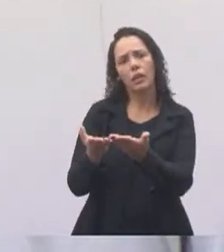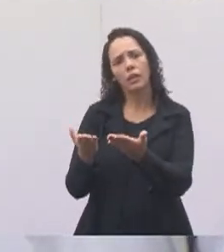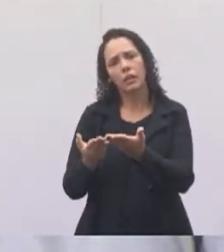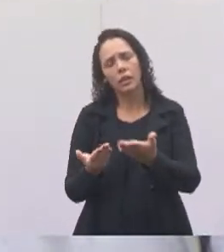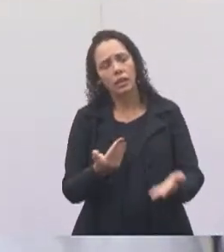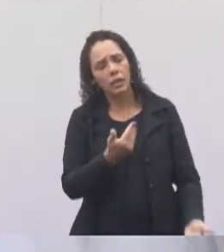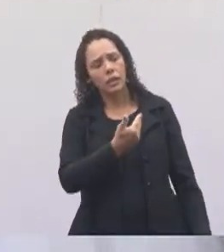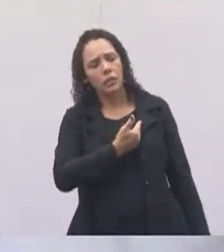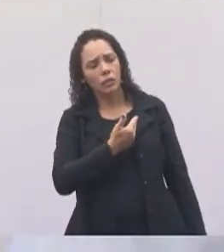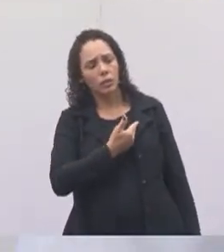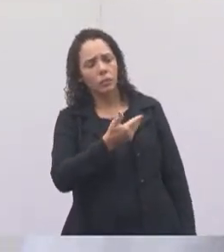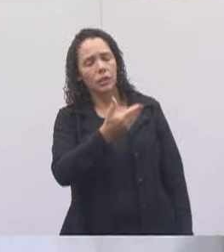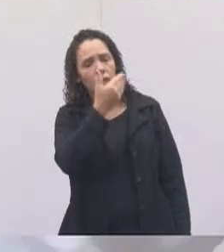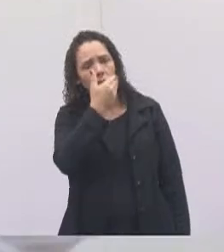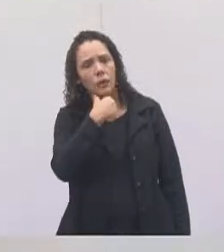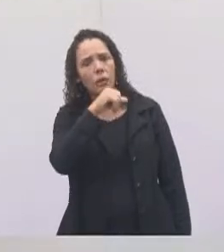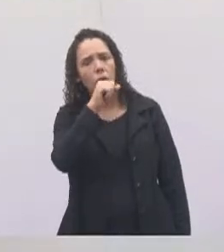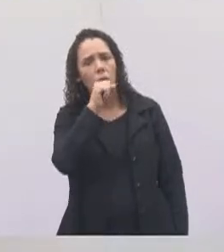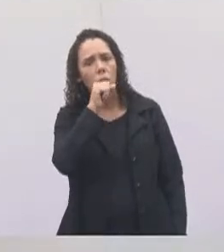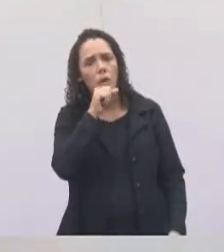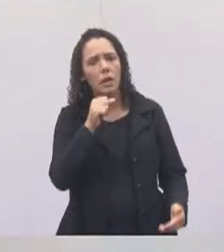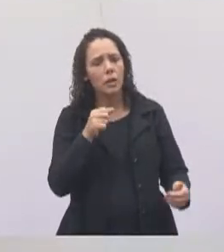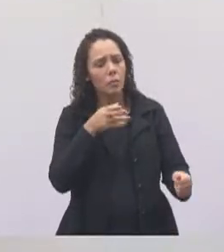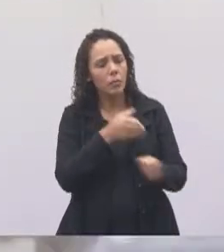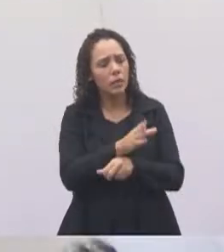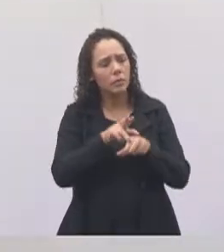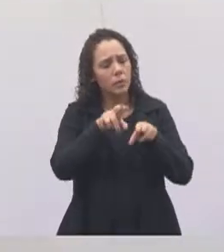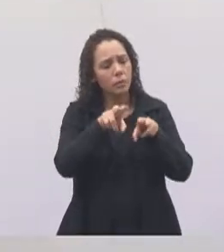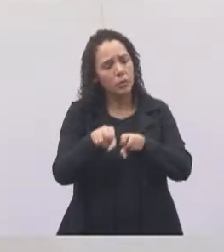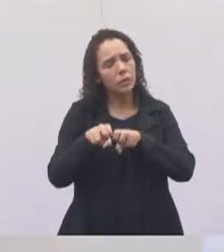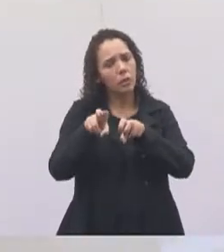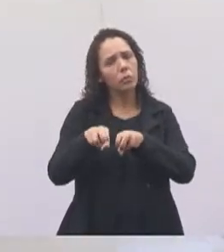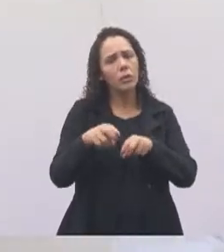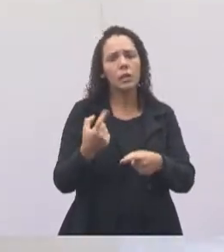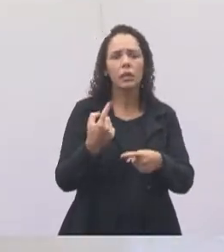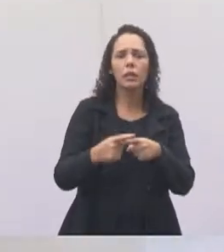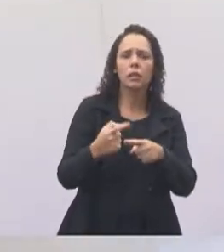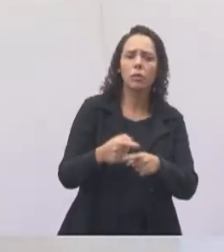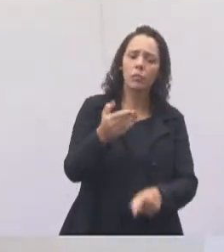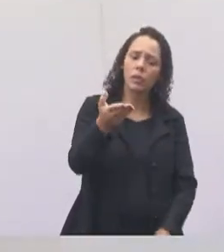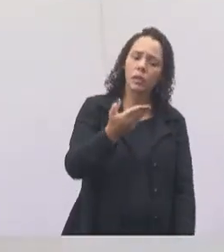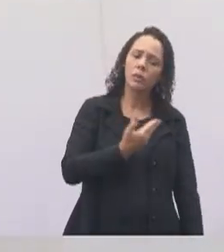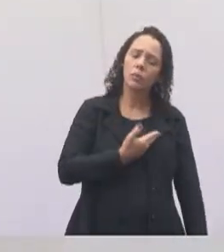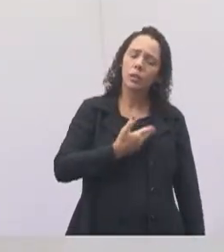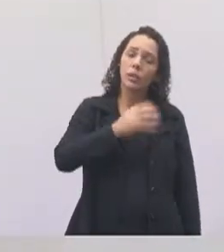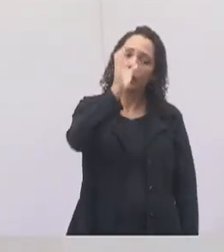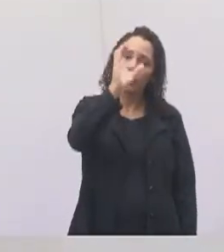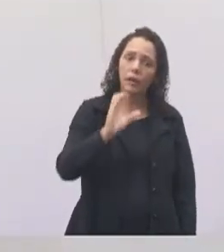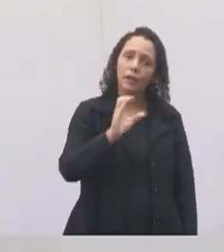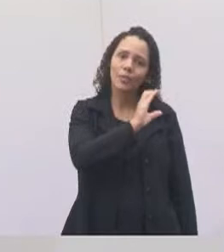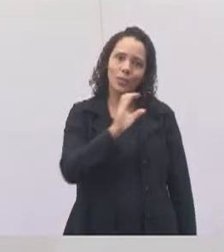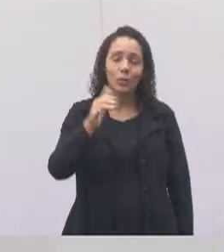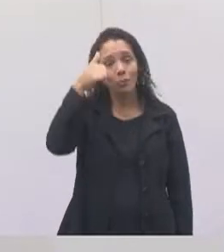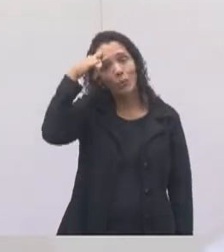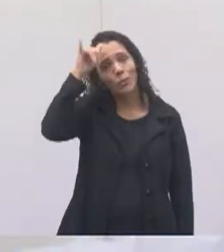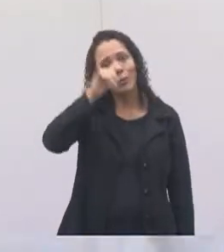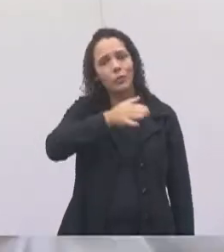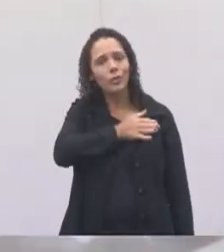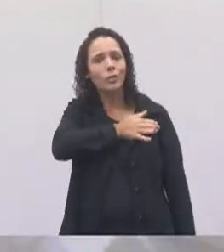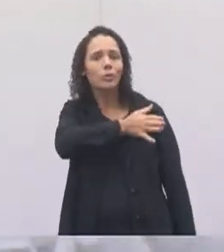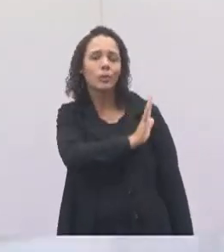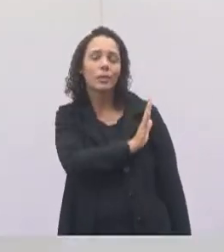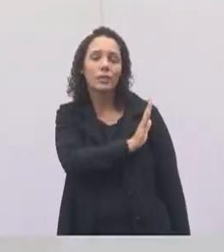o pai dele, ele vai para a Umbanda, por que ele é católico. Então, para não ter aquela discriminação desde